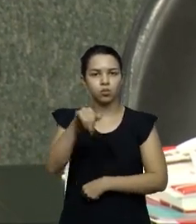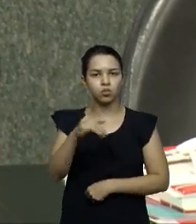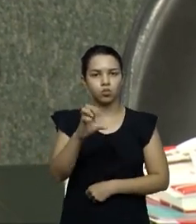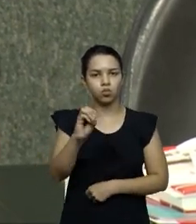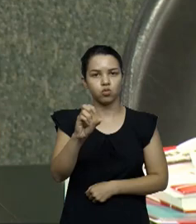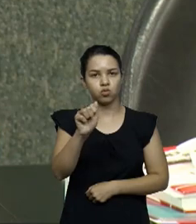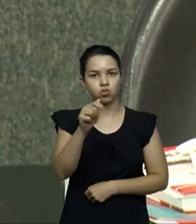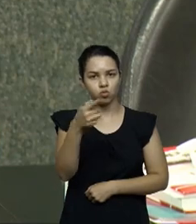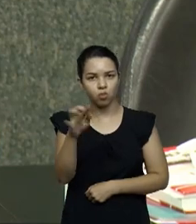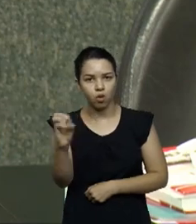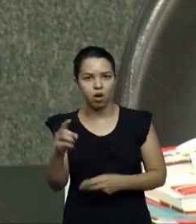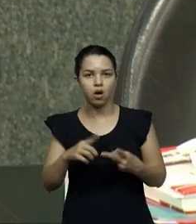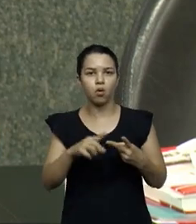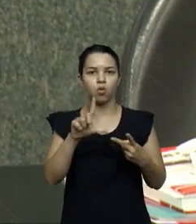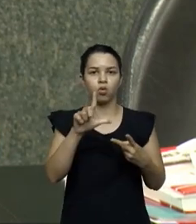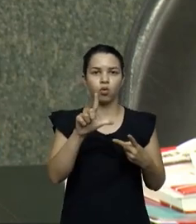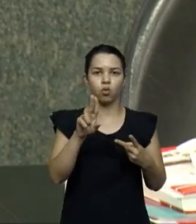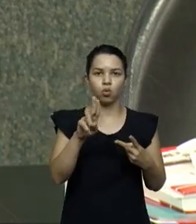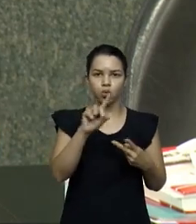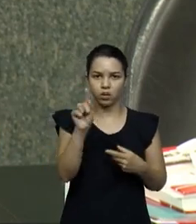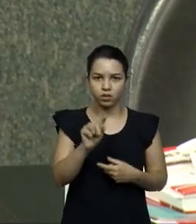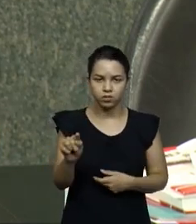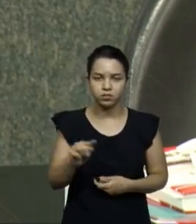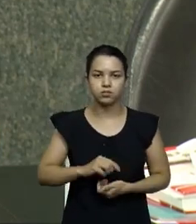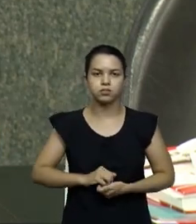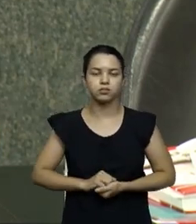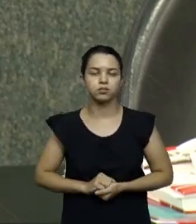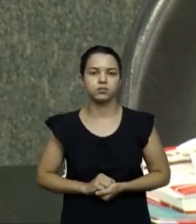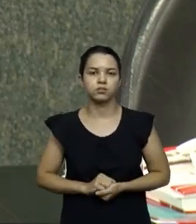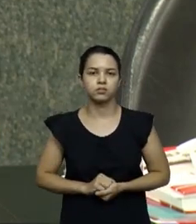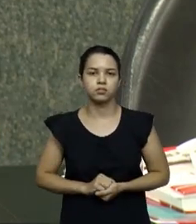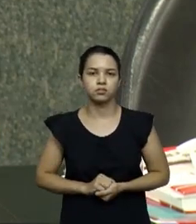Dr Luiz é um